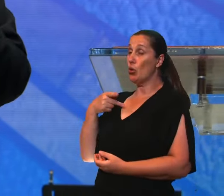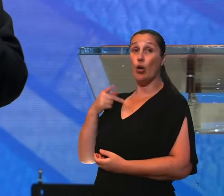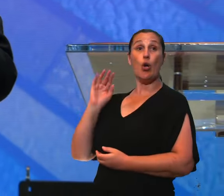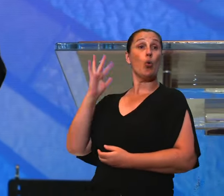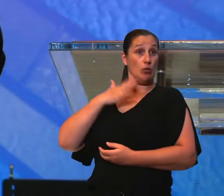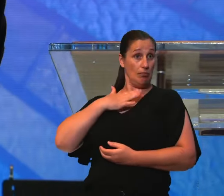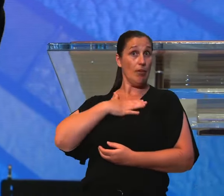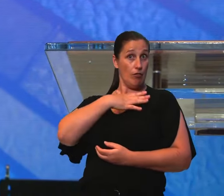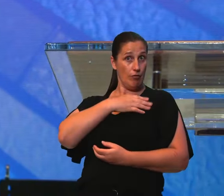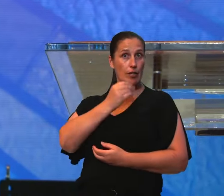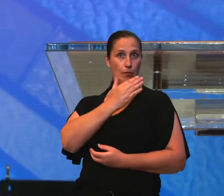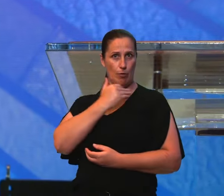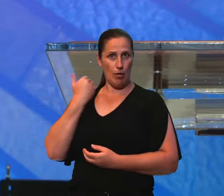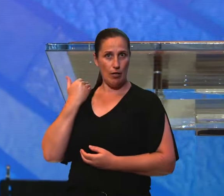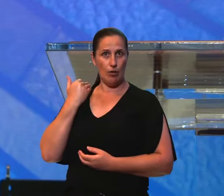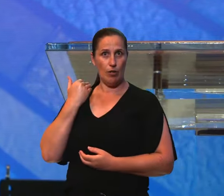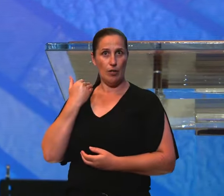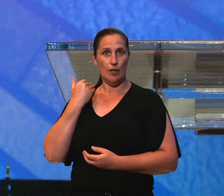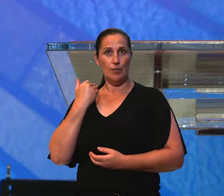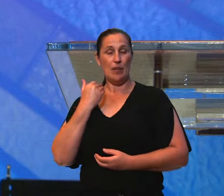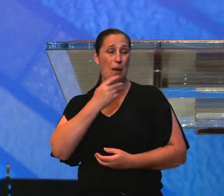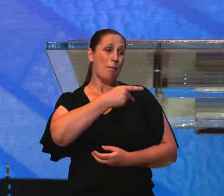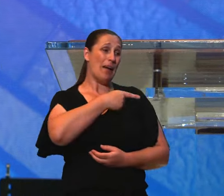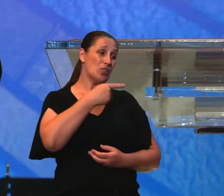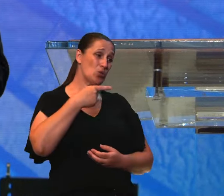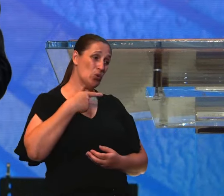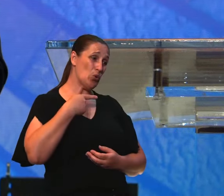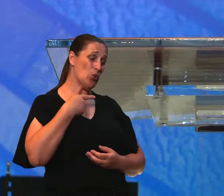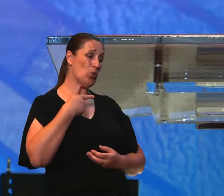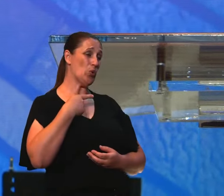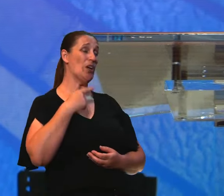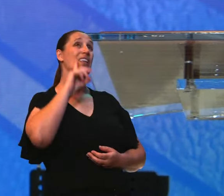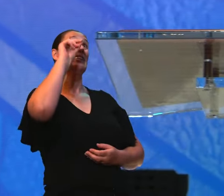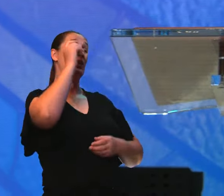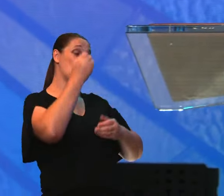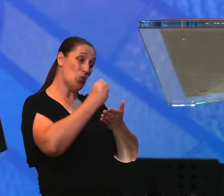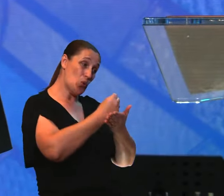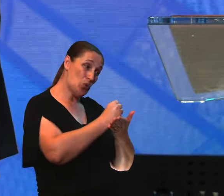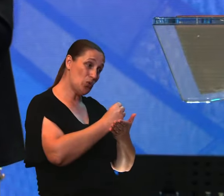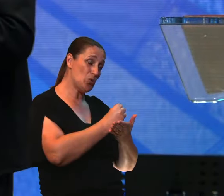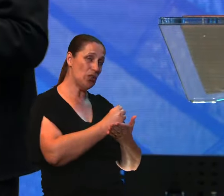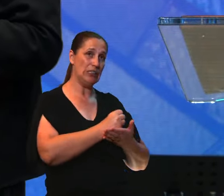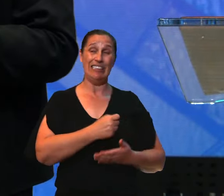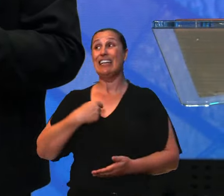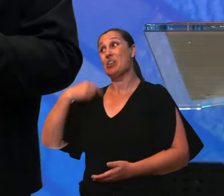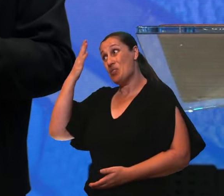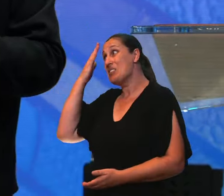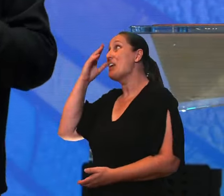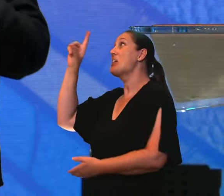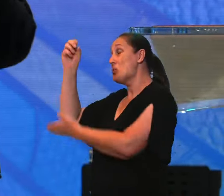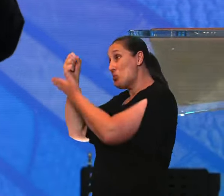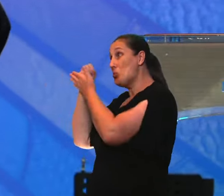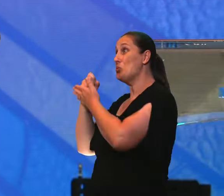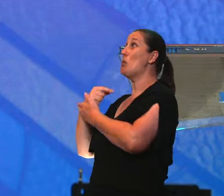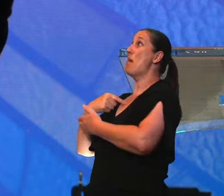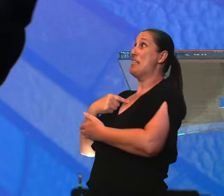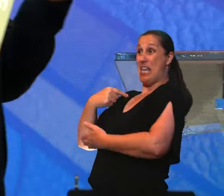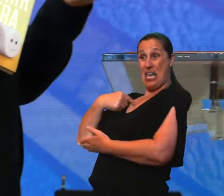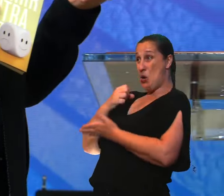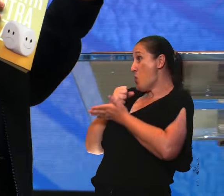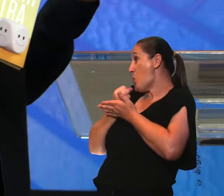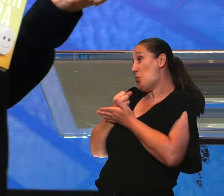filho faleceu Deus tá no controle eu pensava que ele tá no controle eu sei que não tá no controle sou eu eu aquilo não me